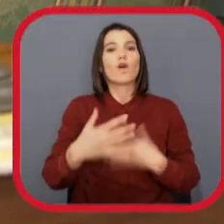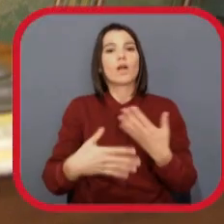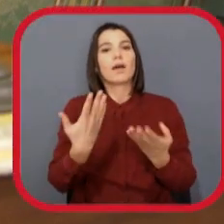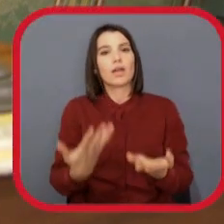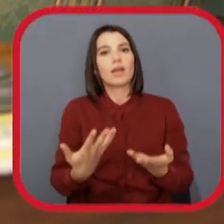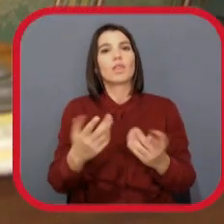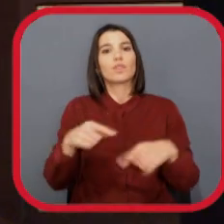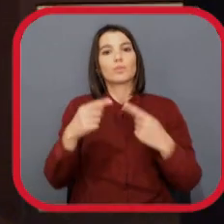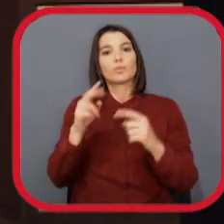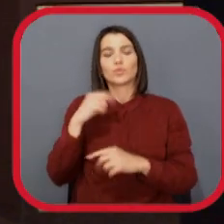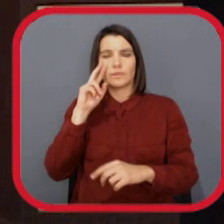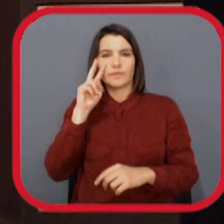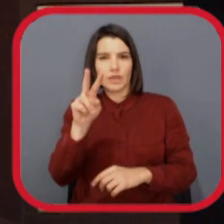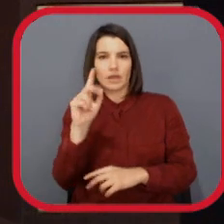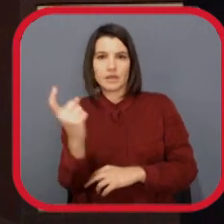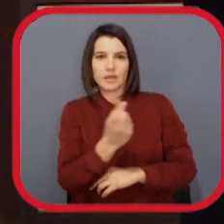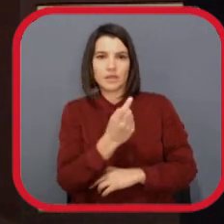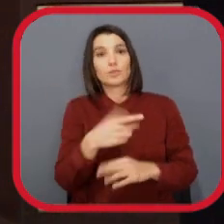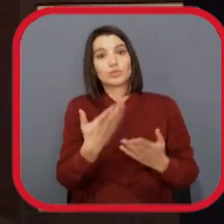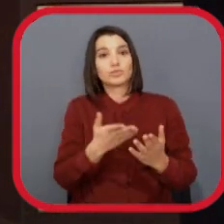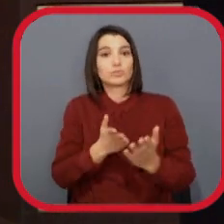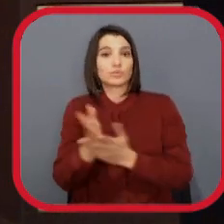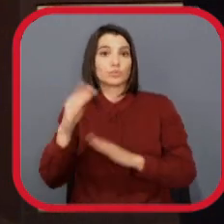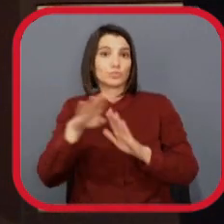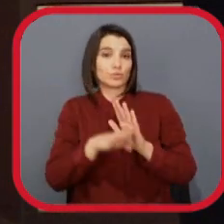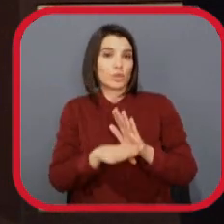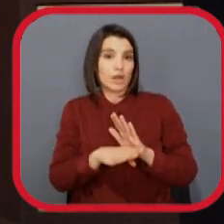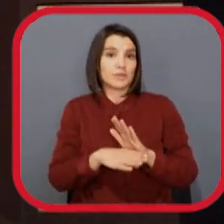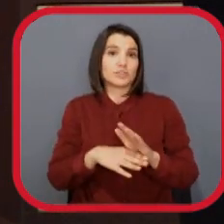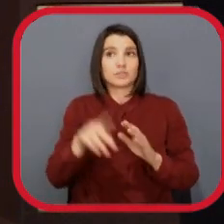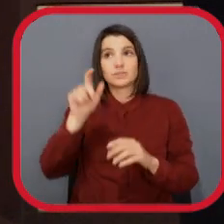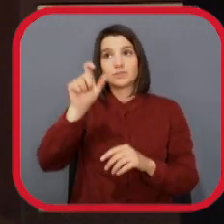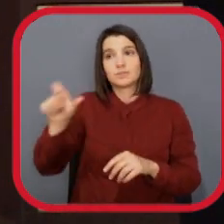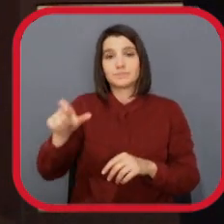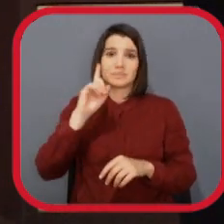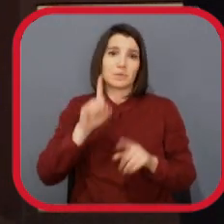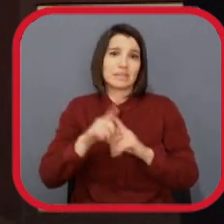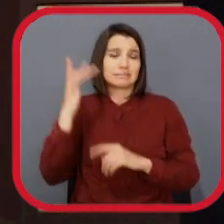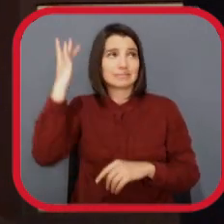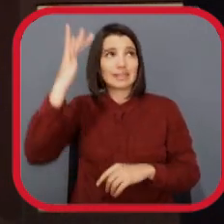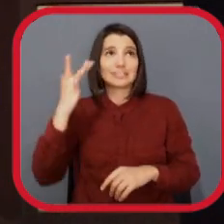O processo é eu rever, depois vai para a continuidade, que são umas santas.